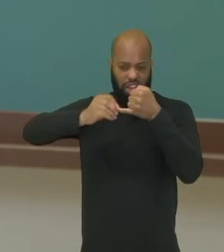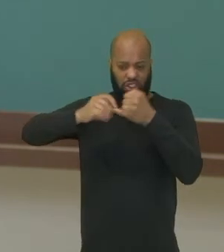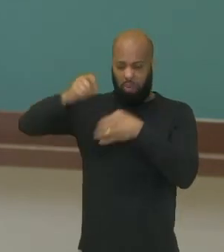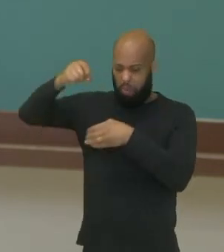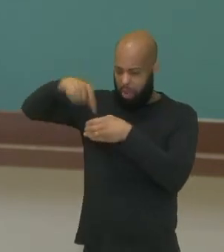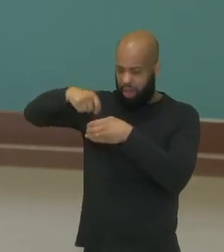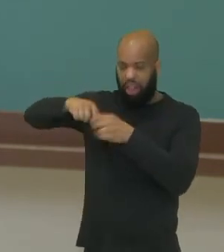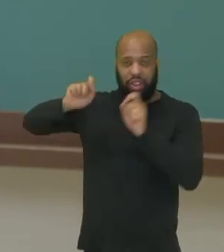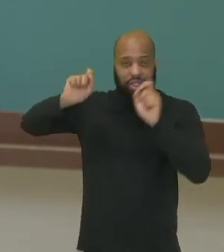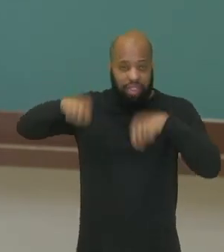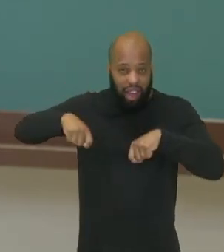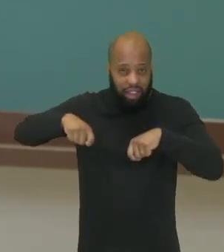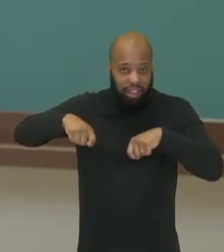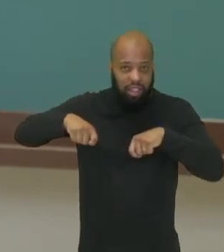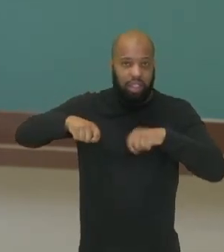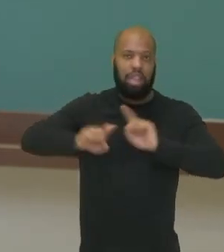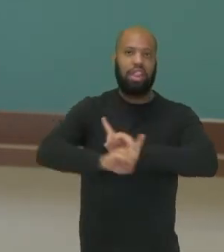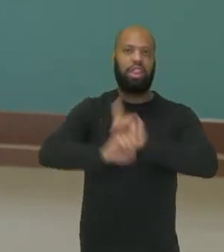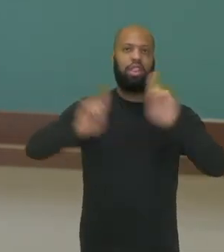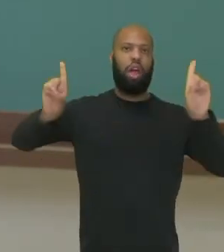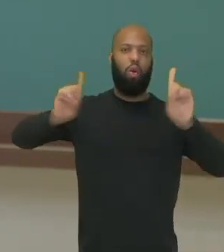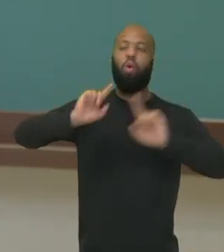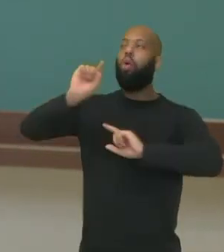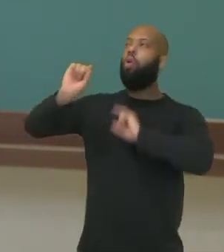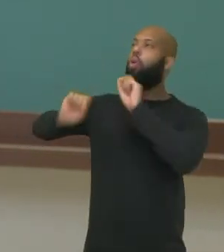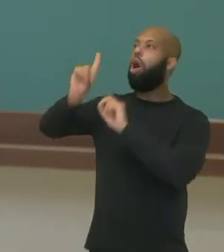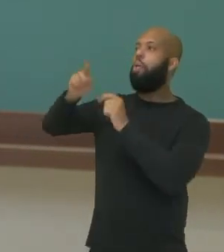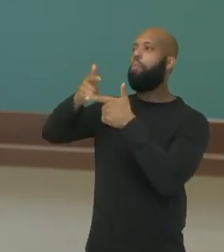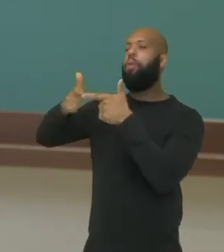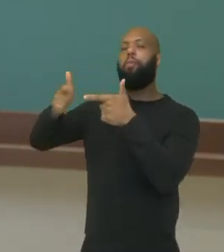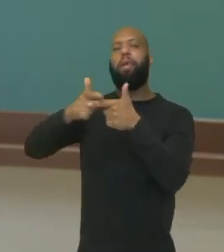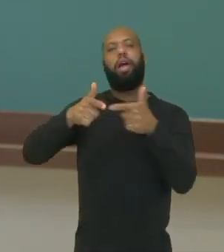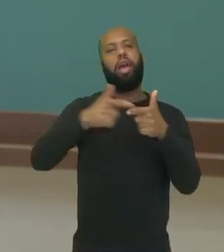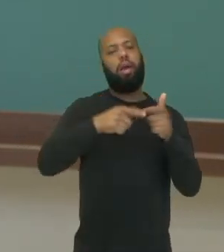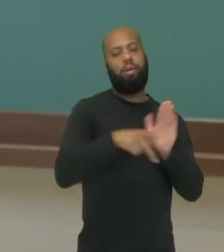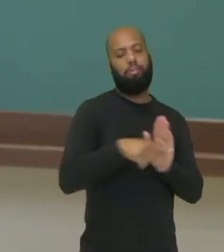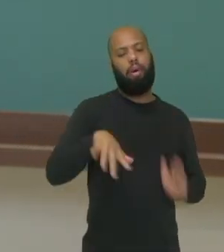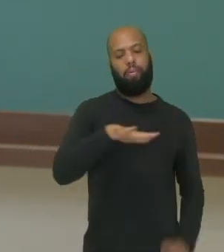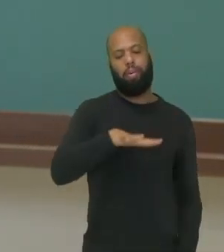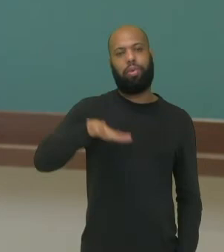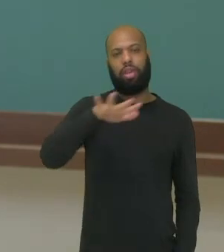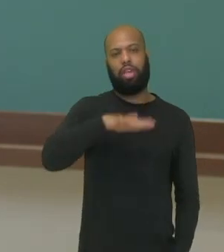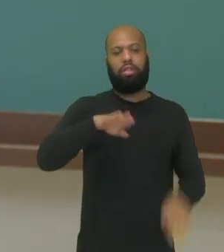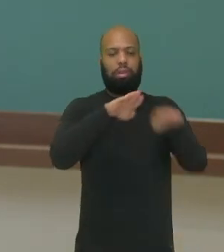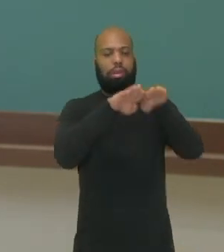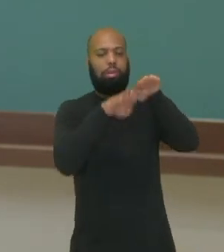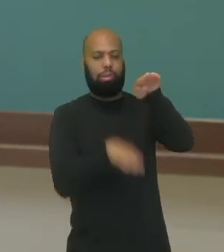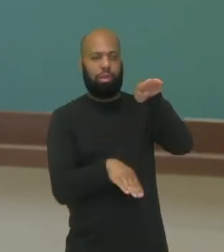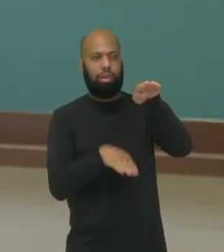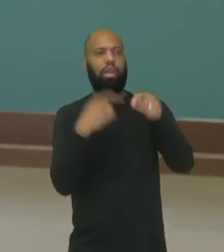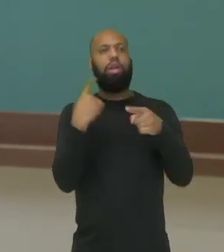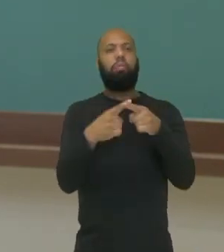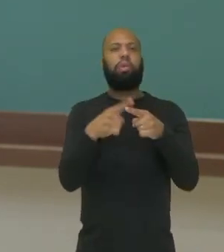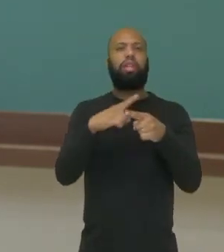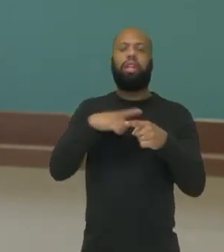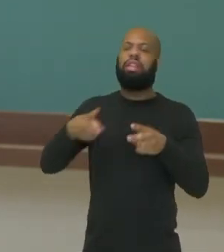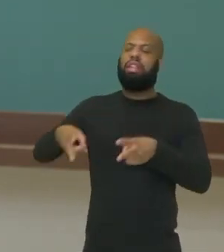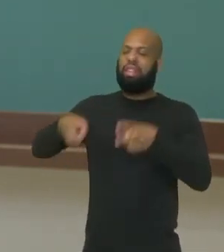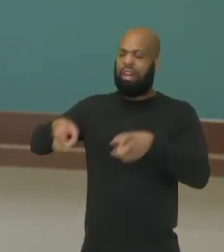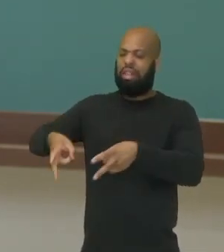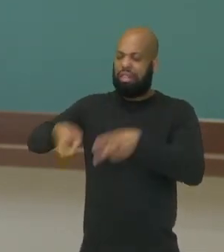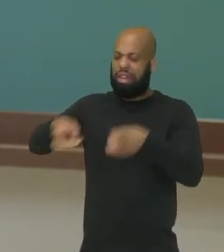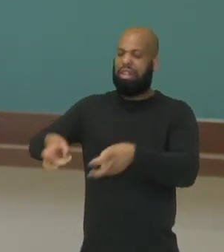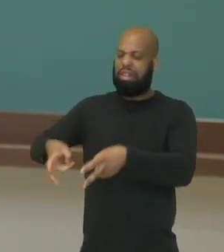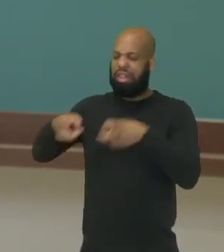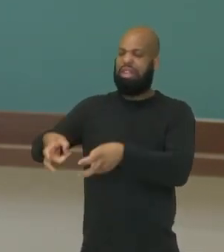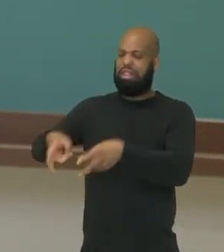retrata também um desequilíbrio ecológico. Por quê? Aqui há uma exploração